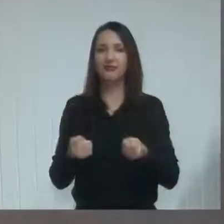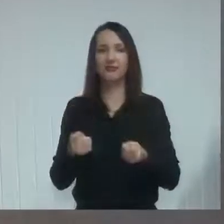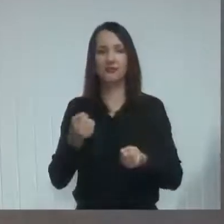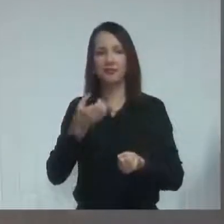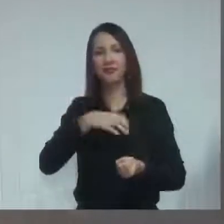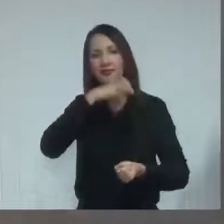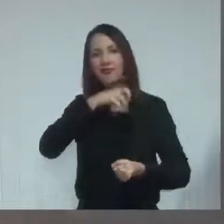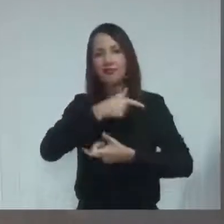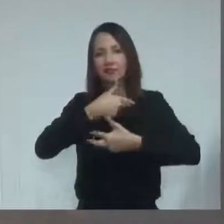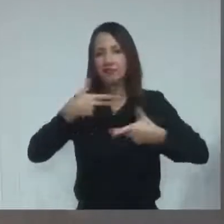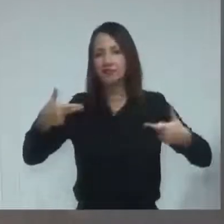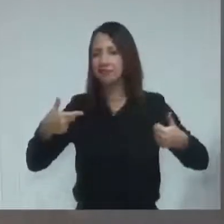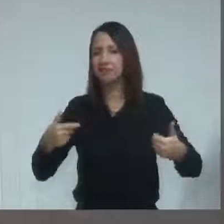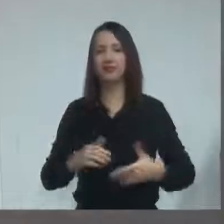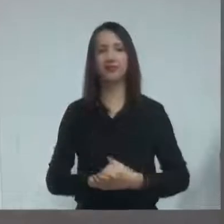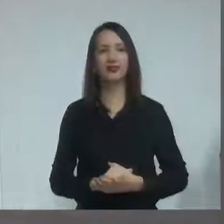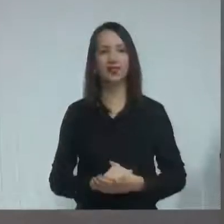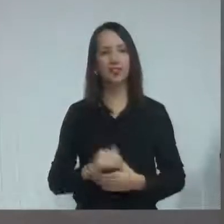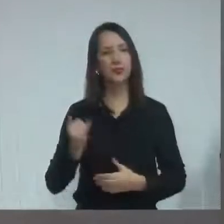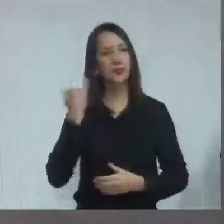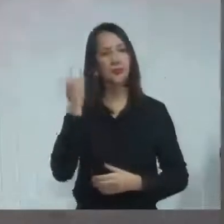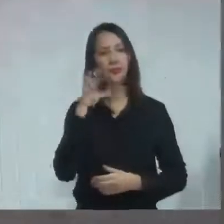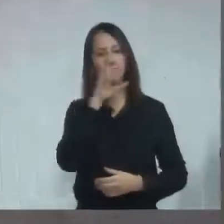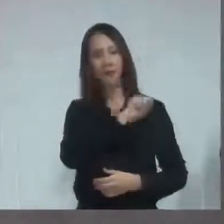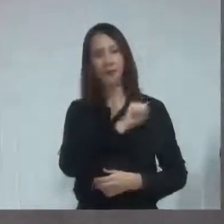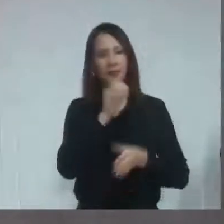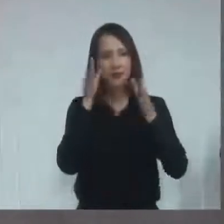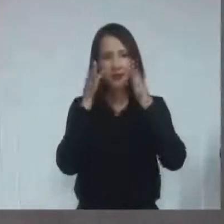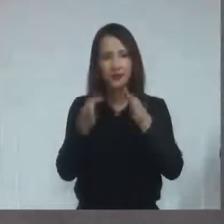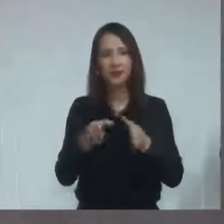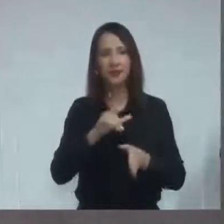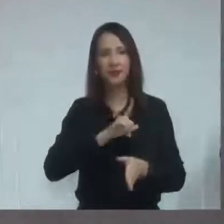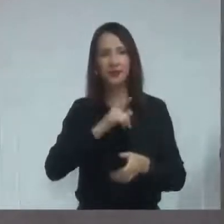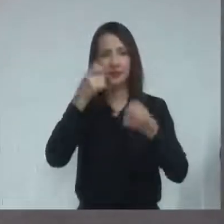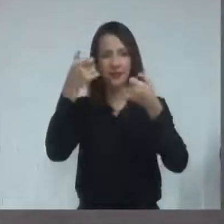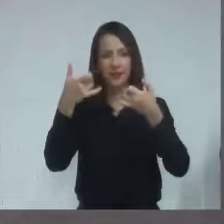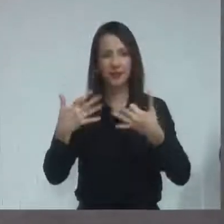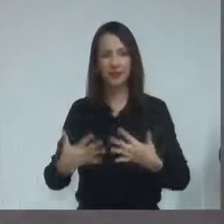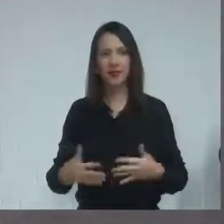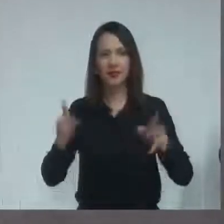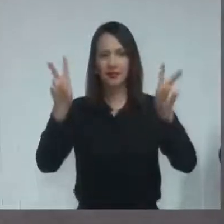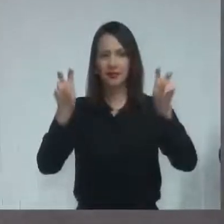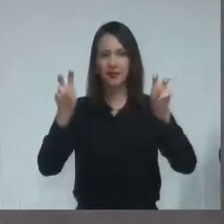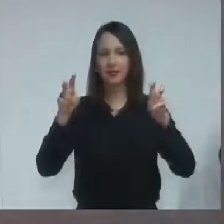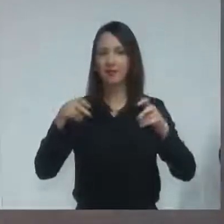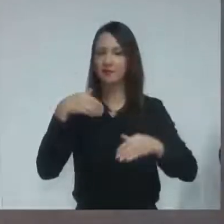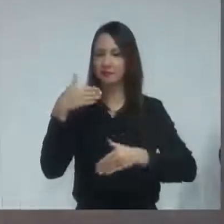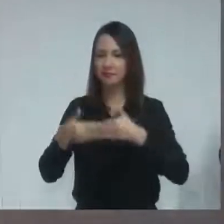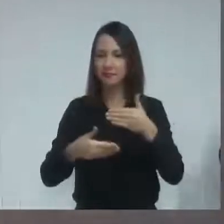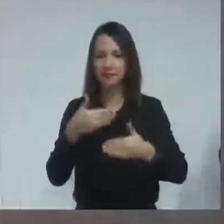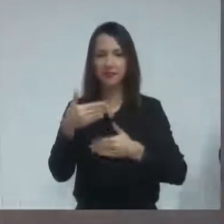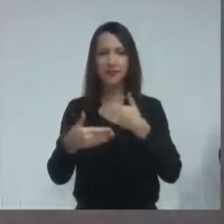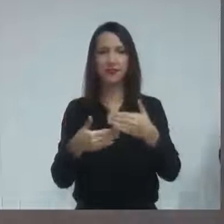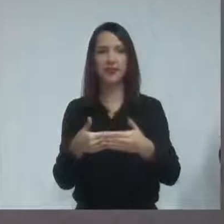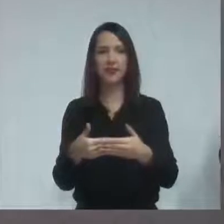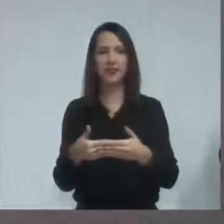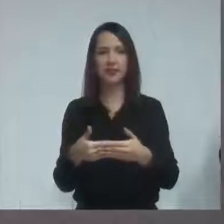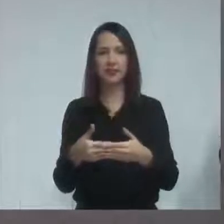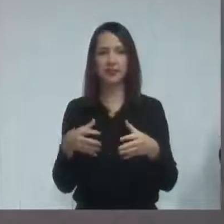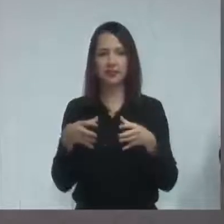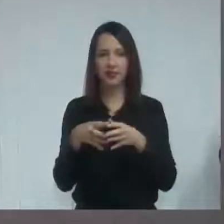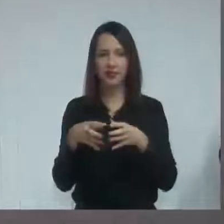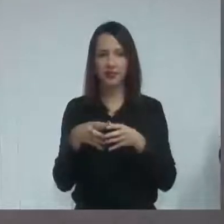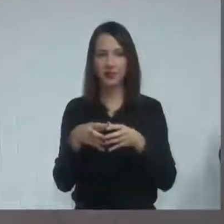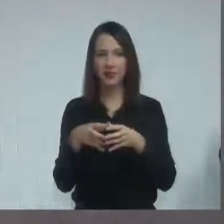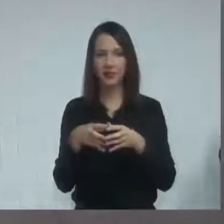coisas que eu acho que é importante tratar rapidamente, depois eu vou me dedicar mais até a explicar essa questão do processo da comissão